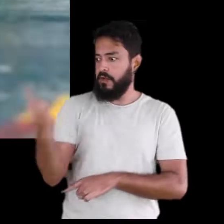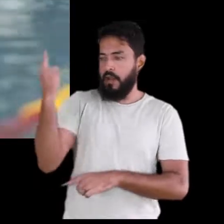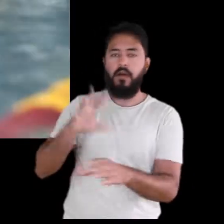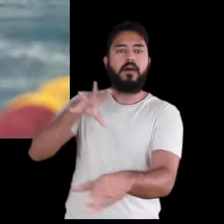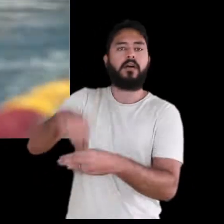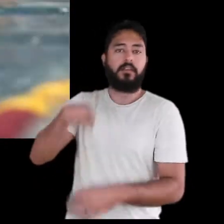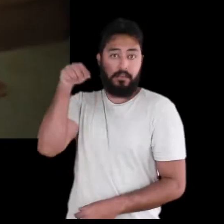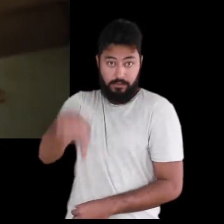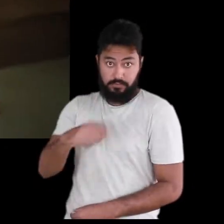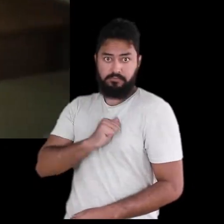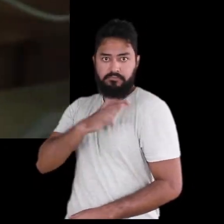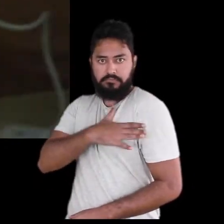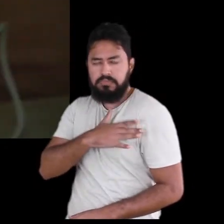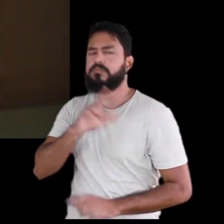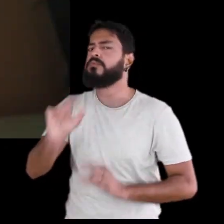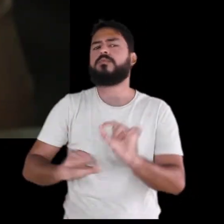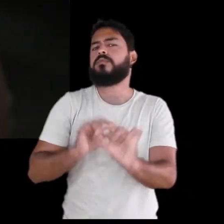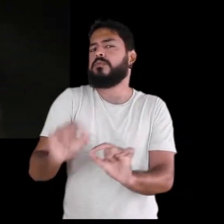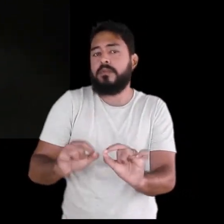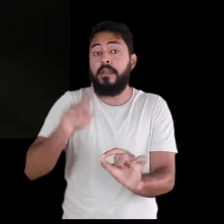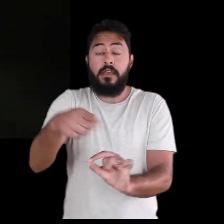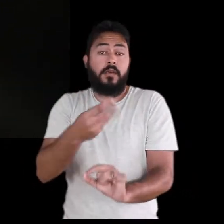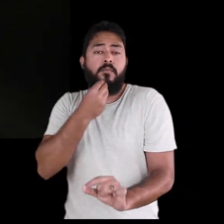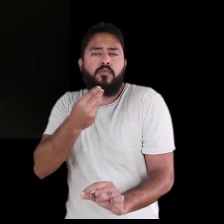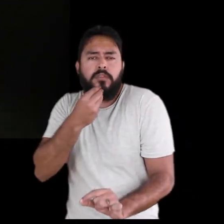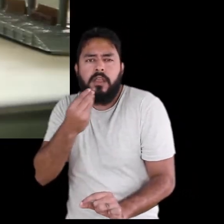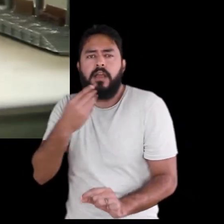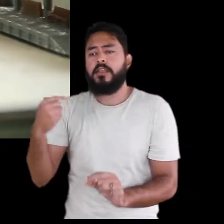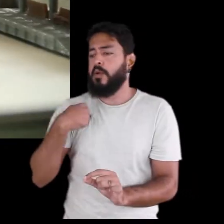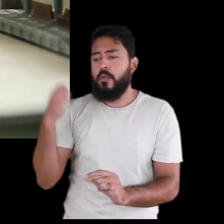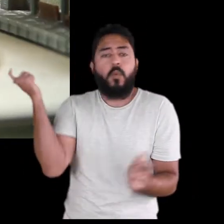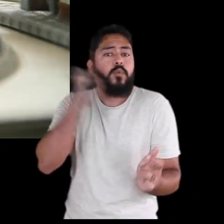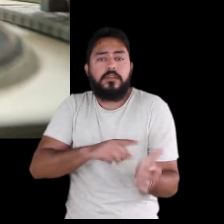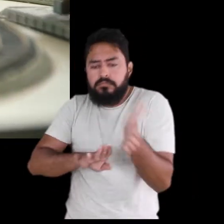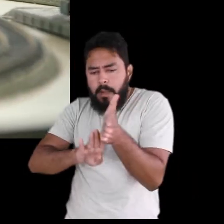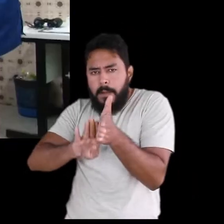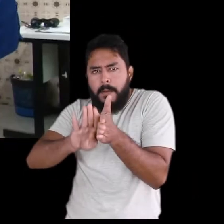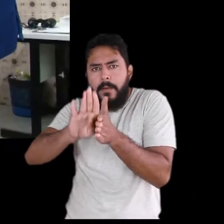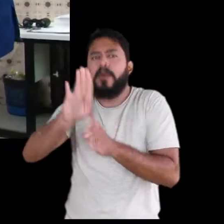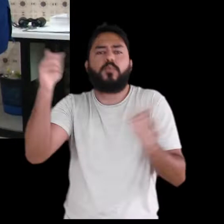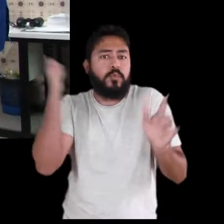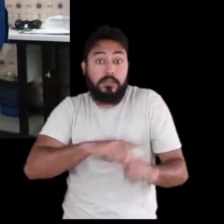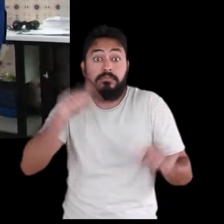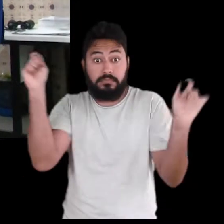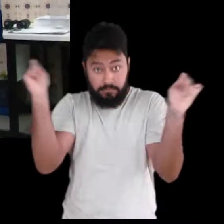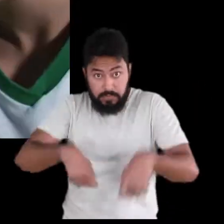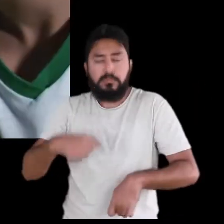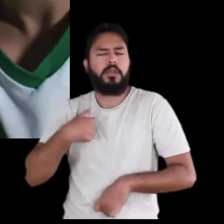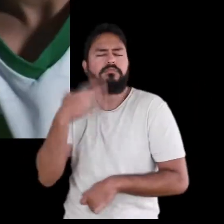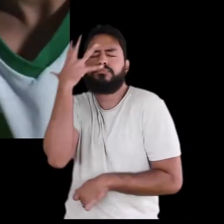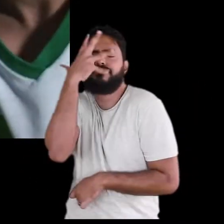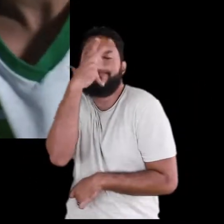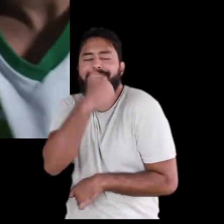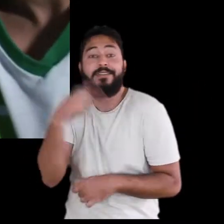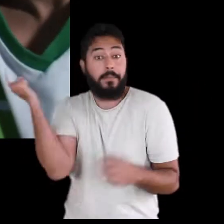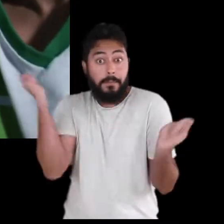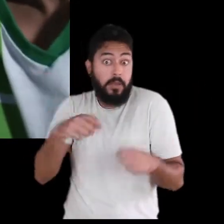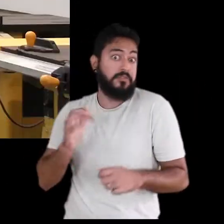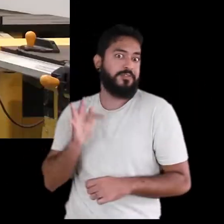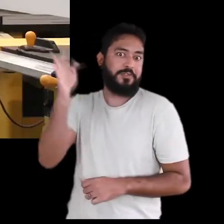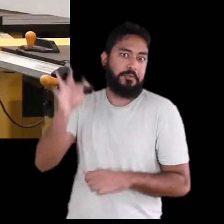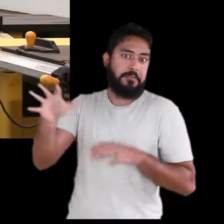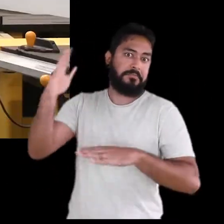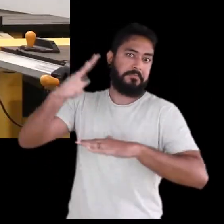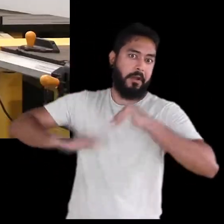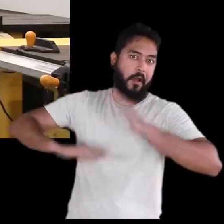Grandes Virtudes assim que eu vejo aqui no ief aquele que dá essa oportunidade você se veste finalizar né Eu acho isso muito bonito assim você poderá